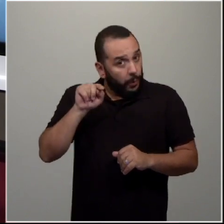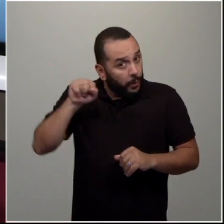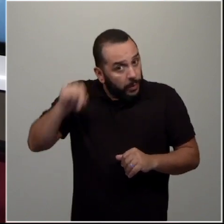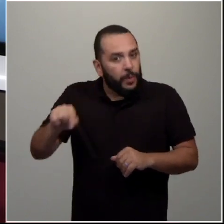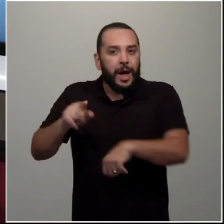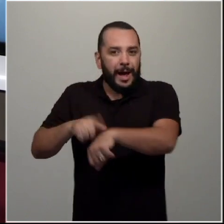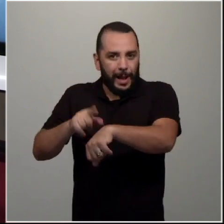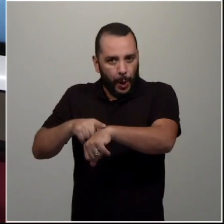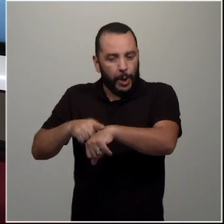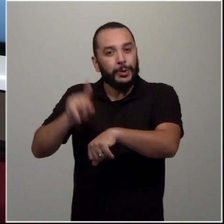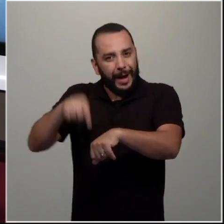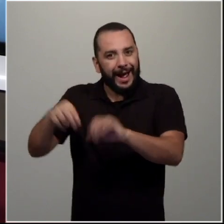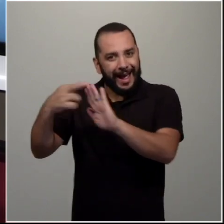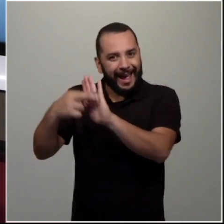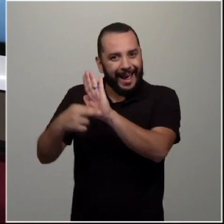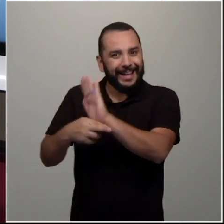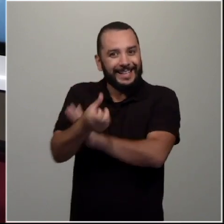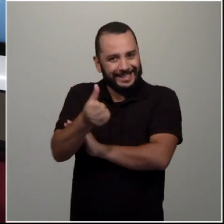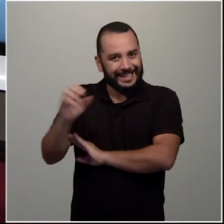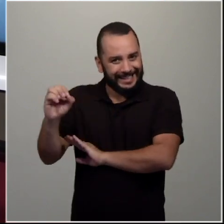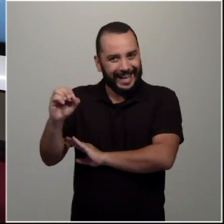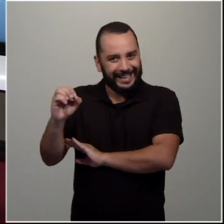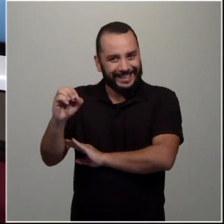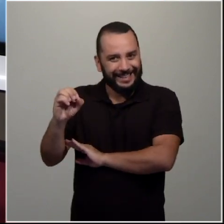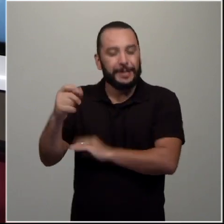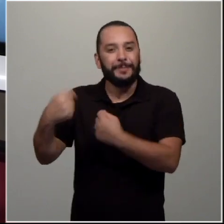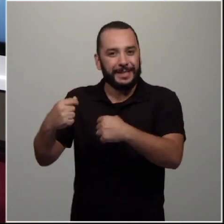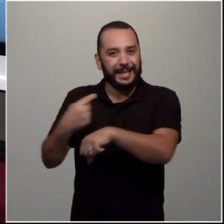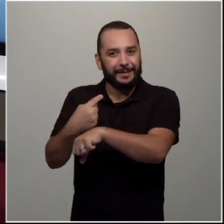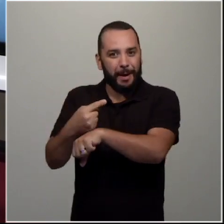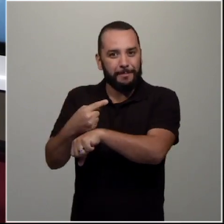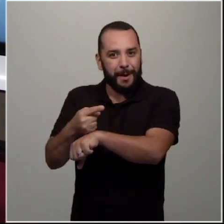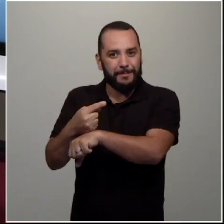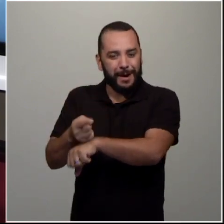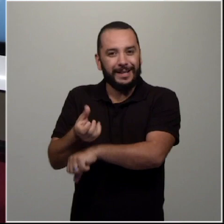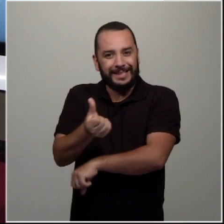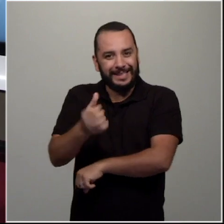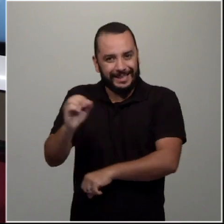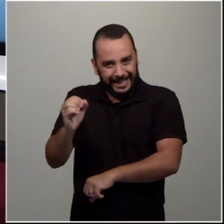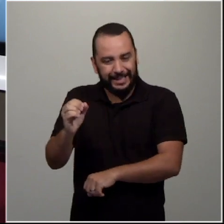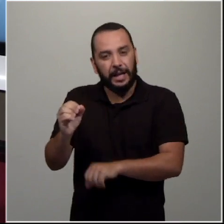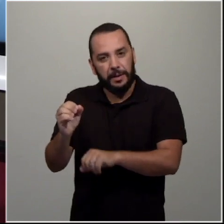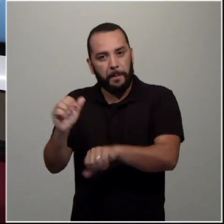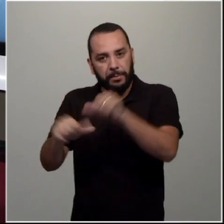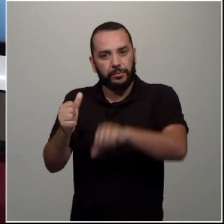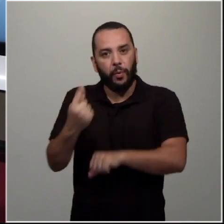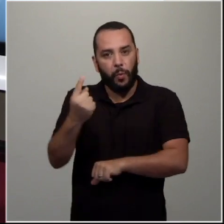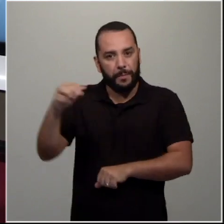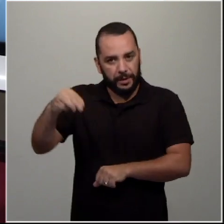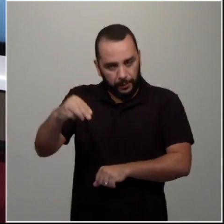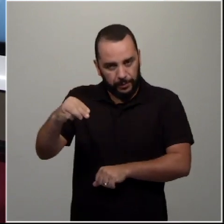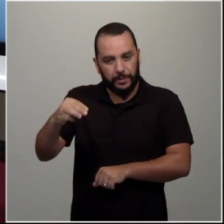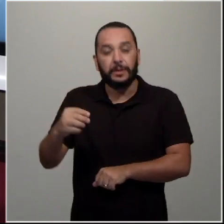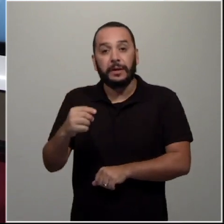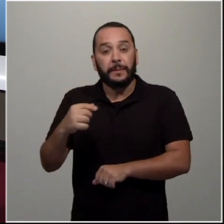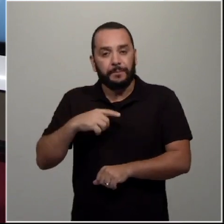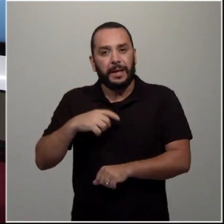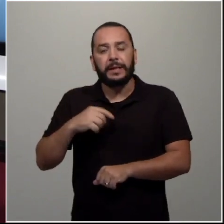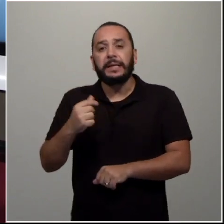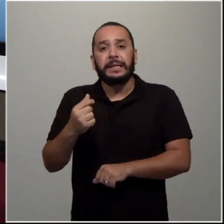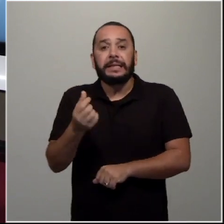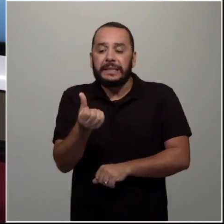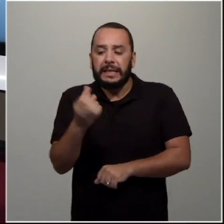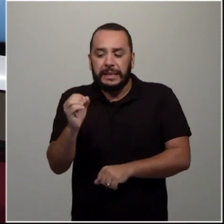né ele precisa de 60 segundos para formar um minuto precisamos de 60 minutos para formar uma hora né